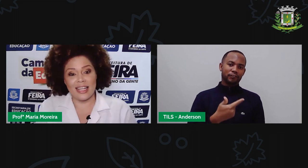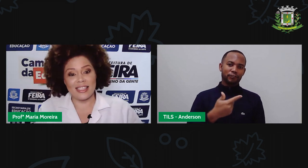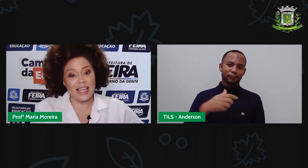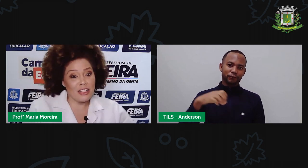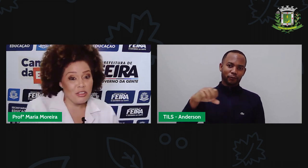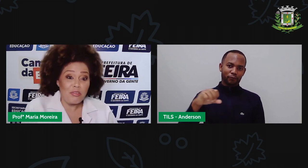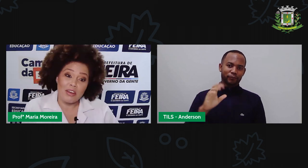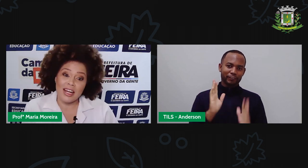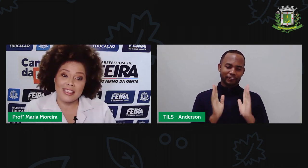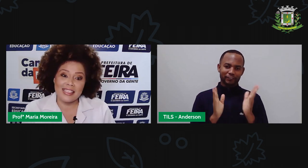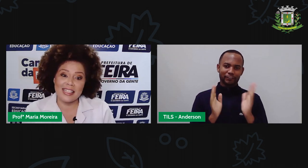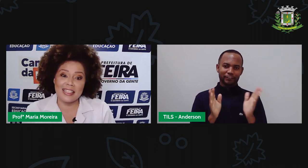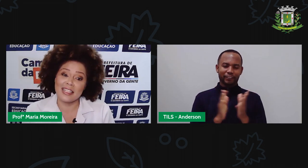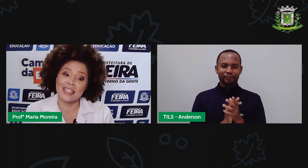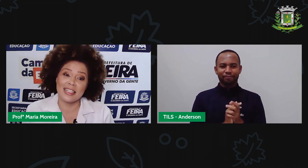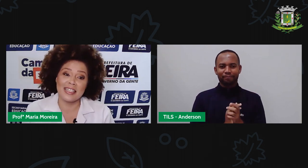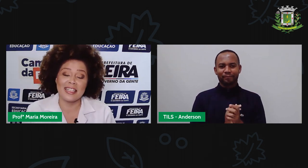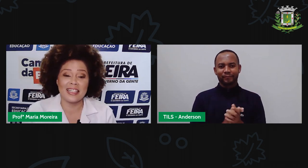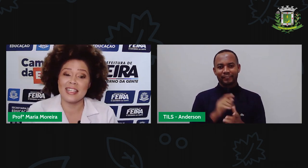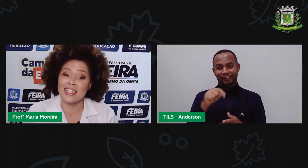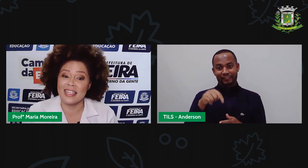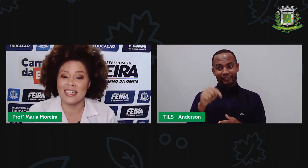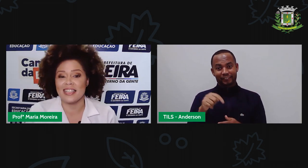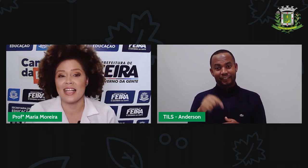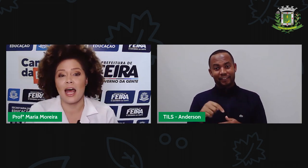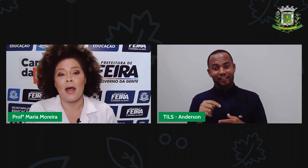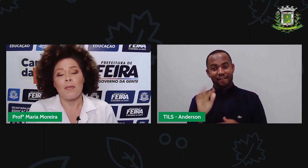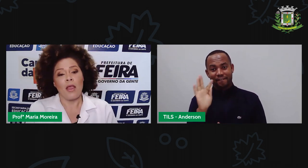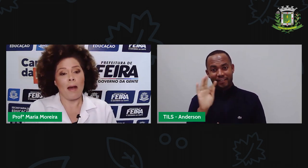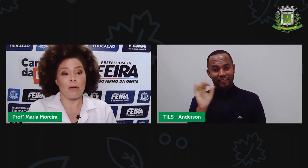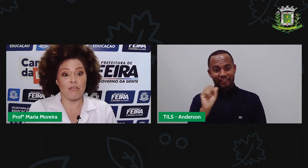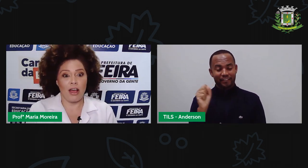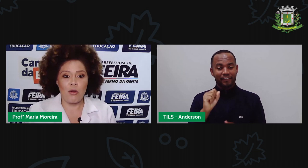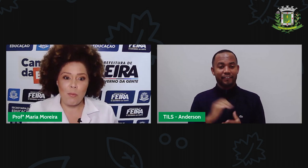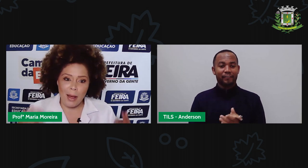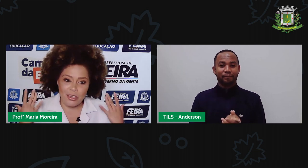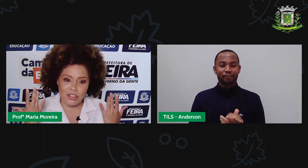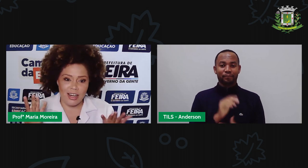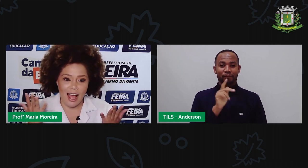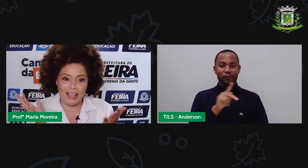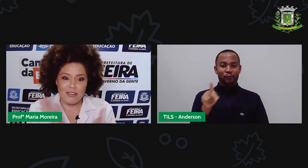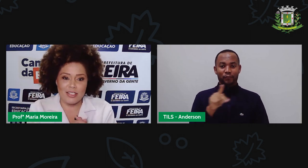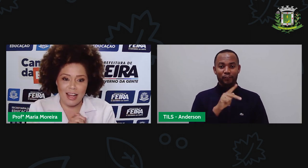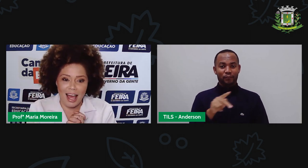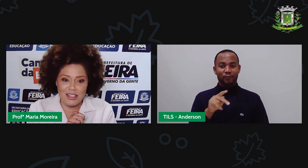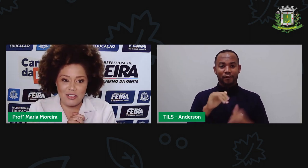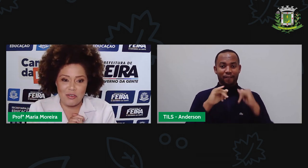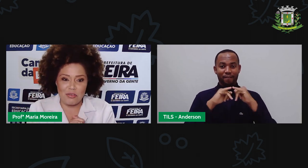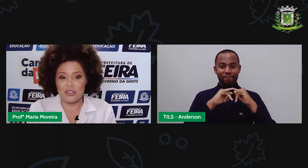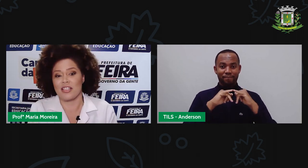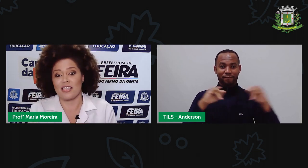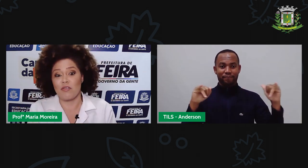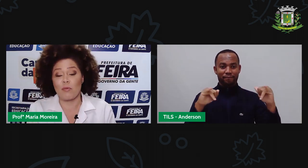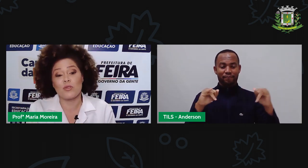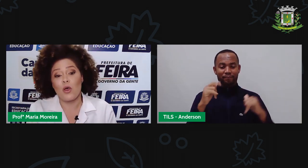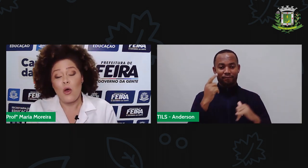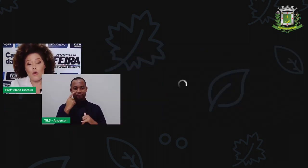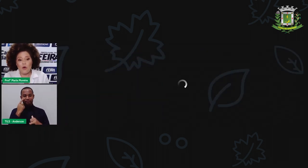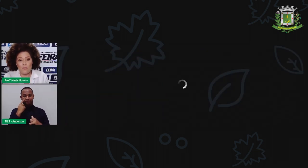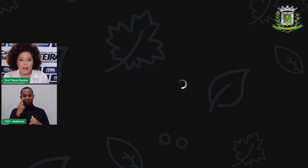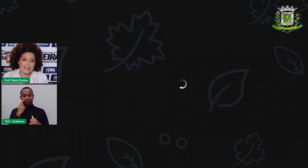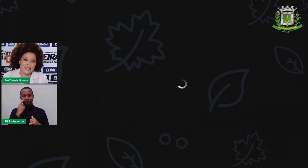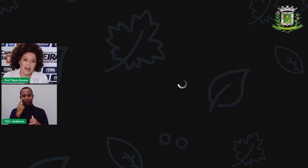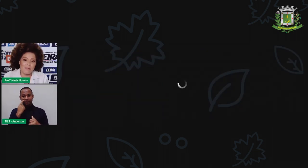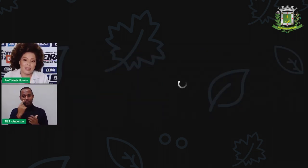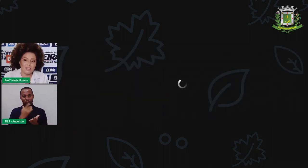terceiro ano aqui da cidade de Feira de Santana a prova vai compartilhar que o slide com vocês e